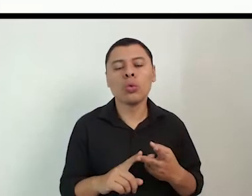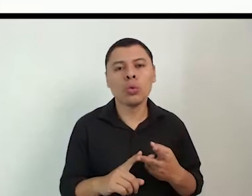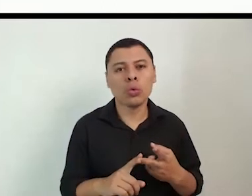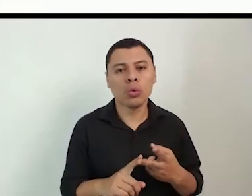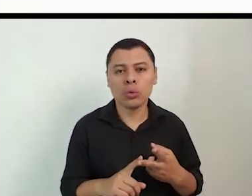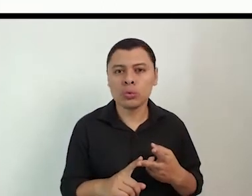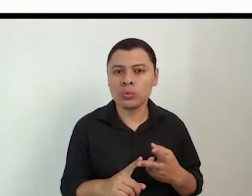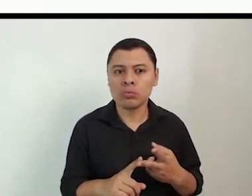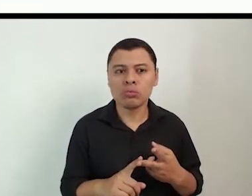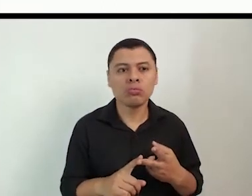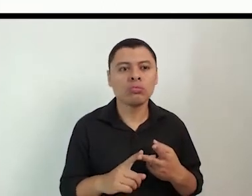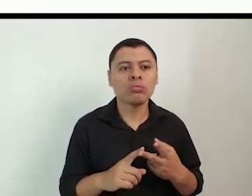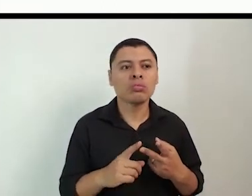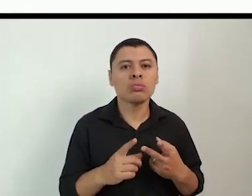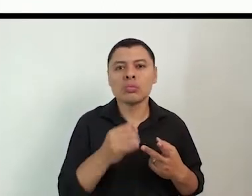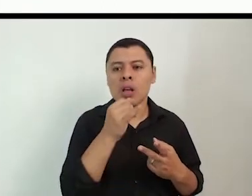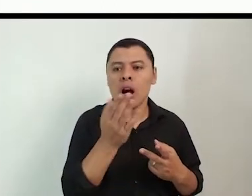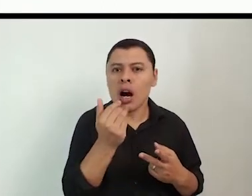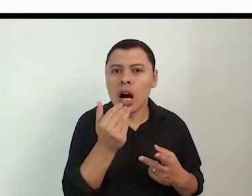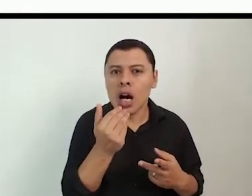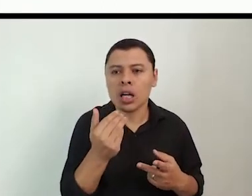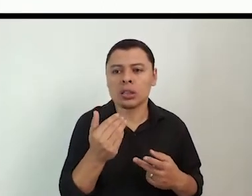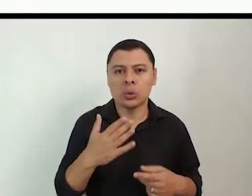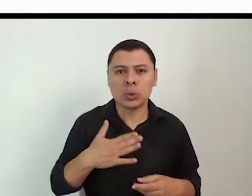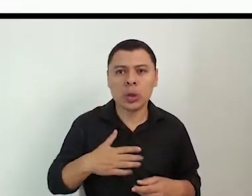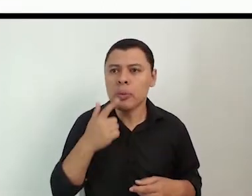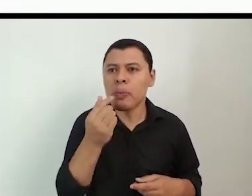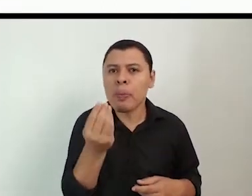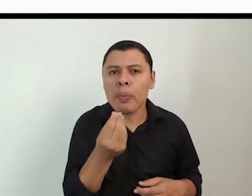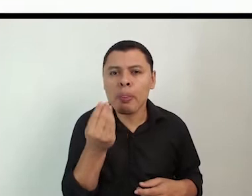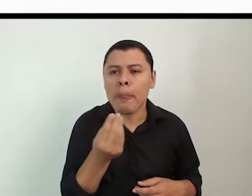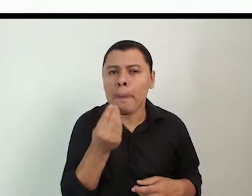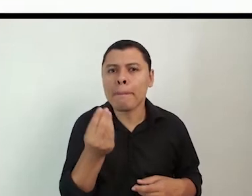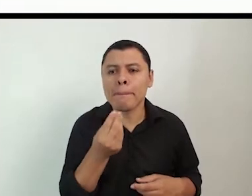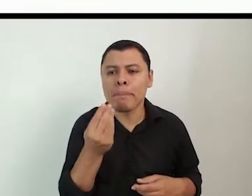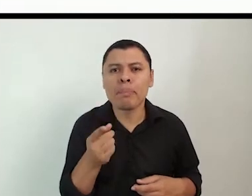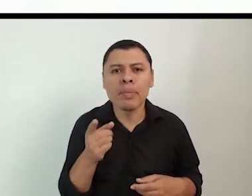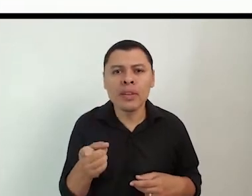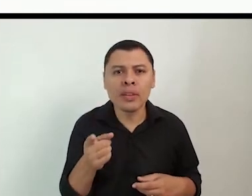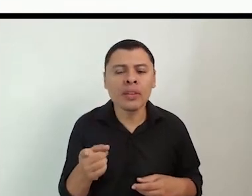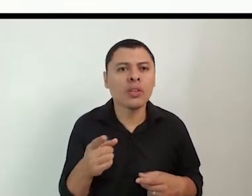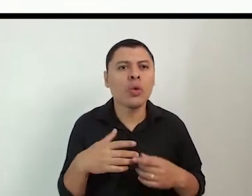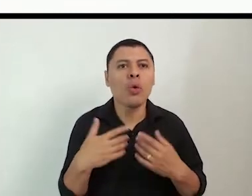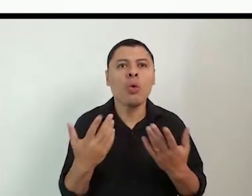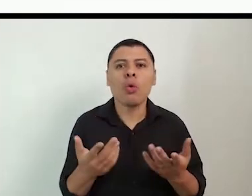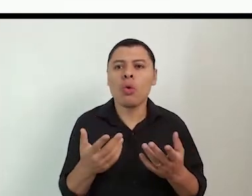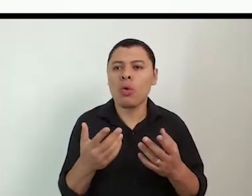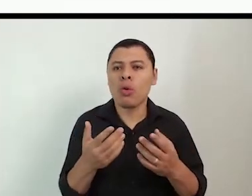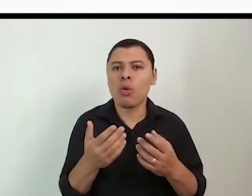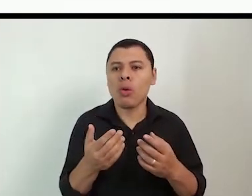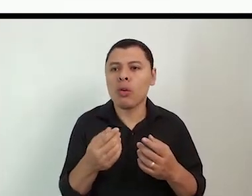que tem um tipo de restrição alimentar por causa tanto do gosto, do sabor da comida, quanto da textura,